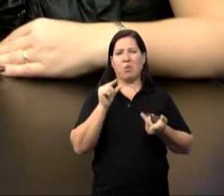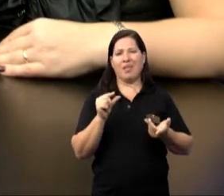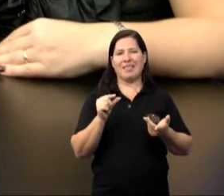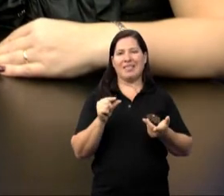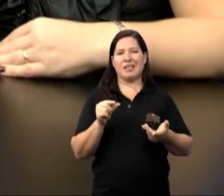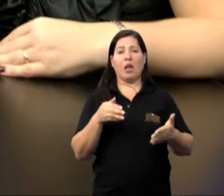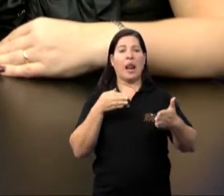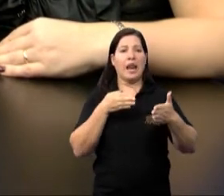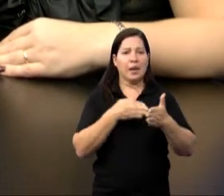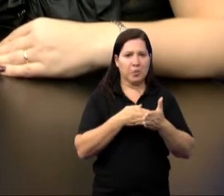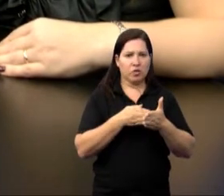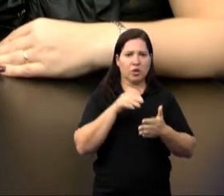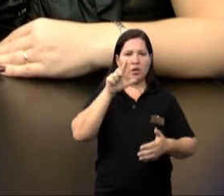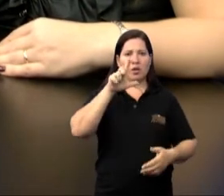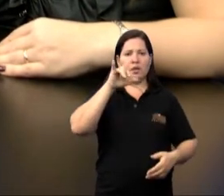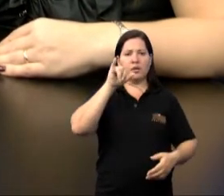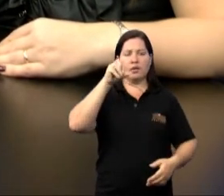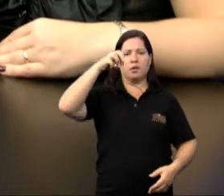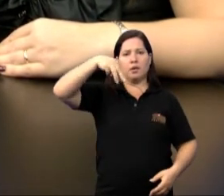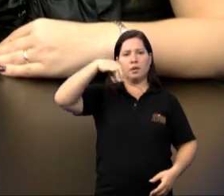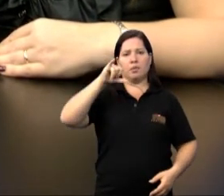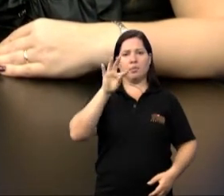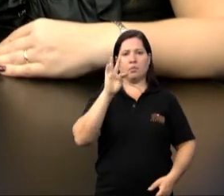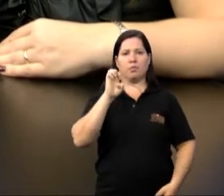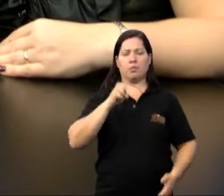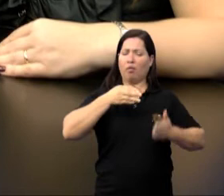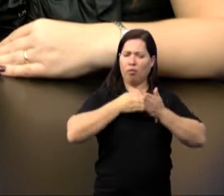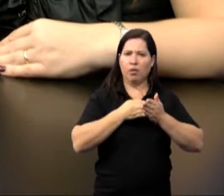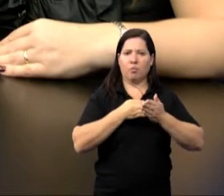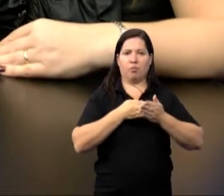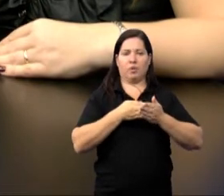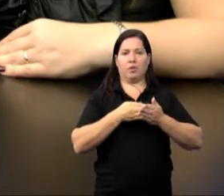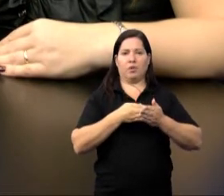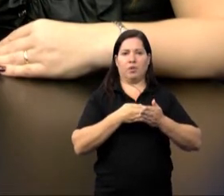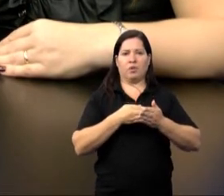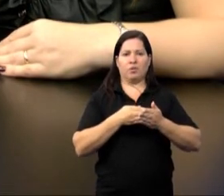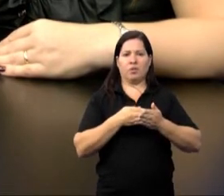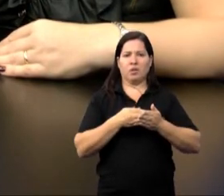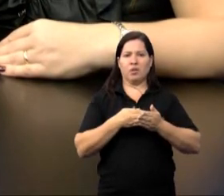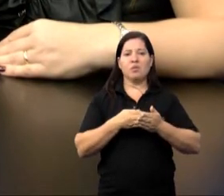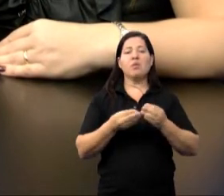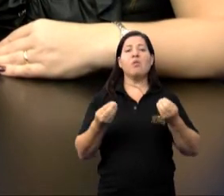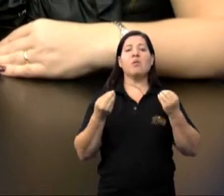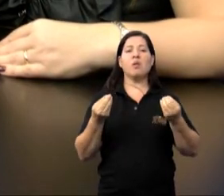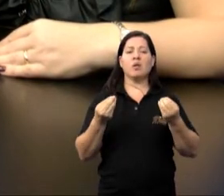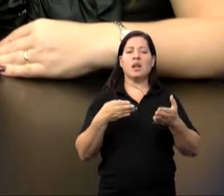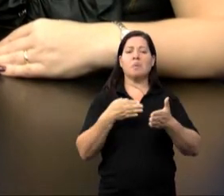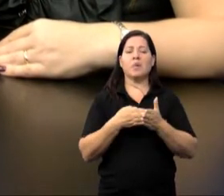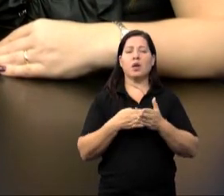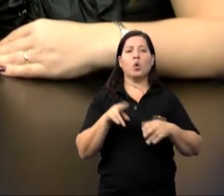um limite, existe um limite para tudo na vida. Seria possível falar num limite de uso dessa